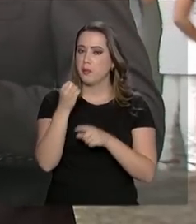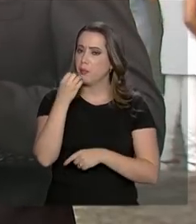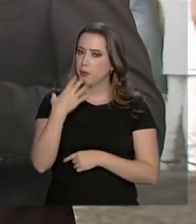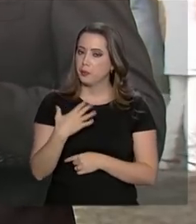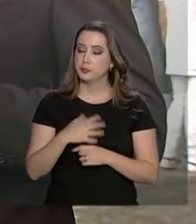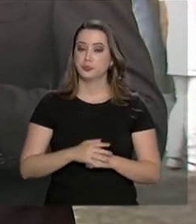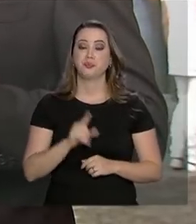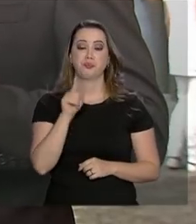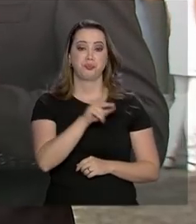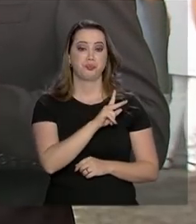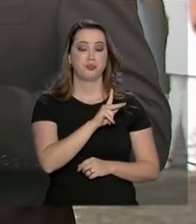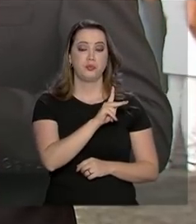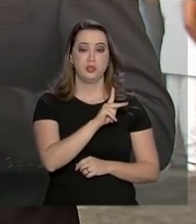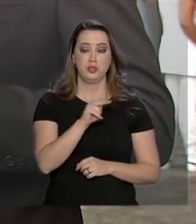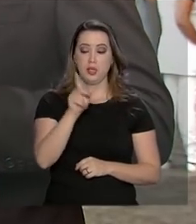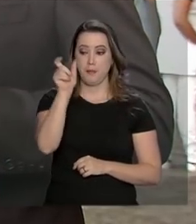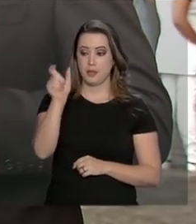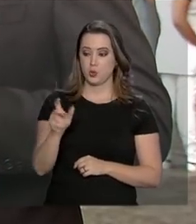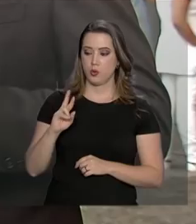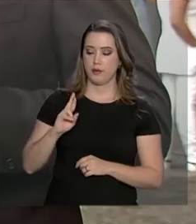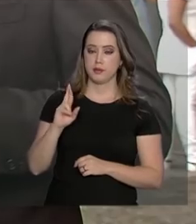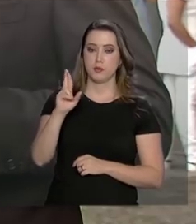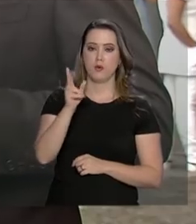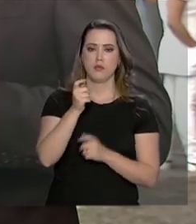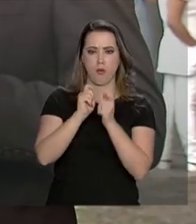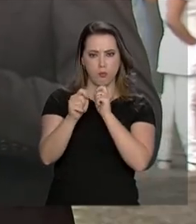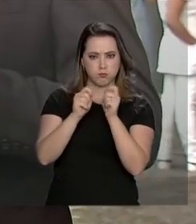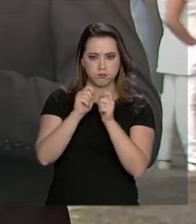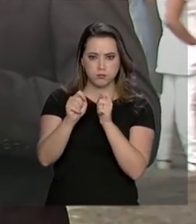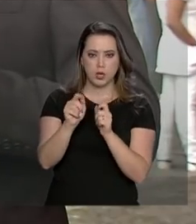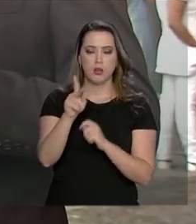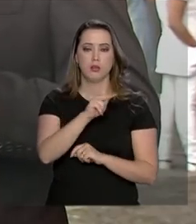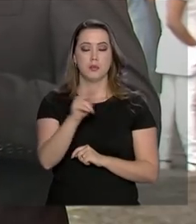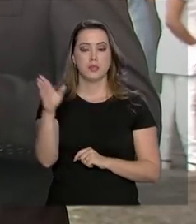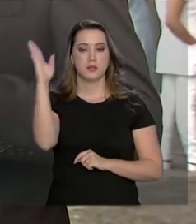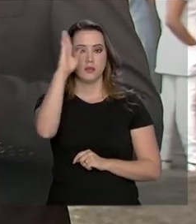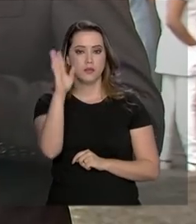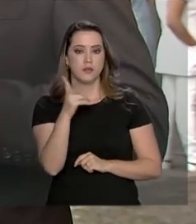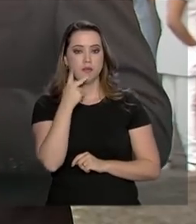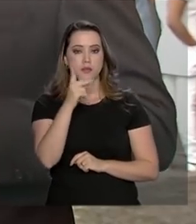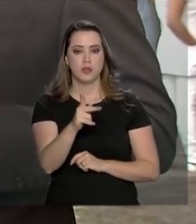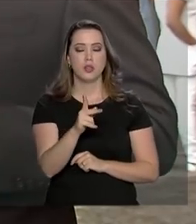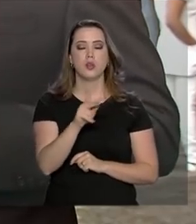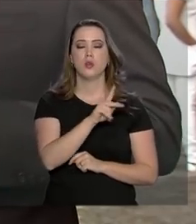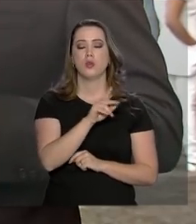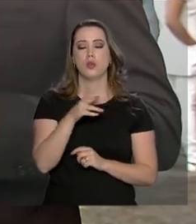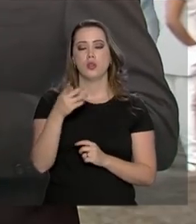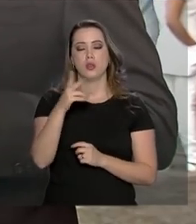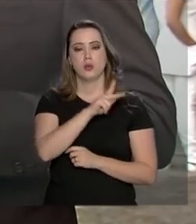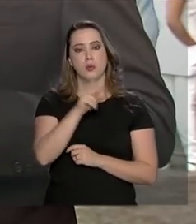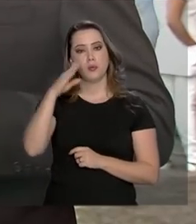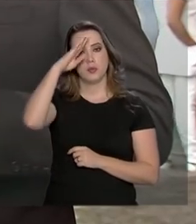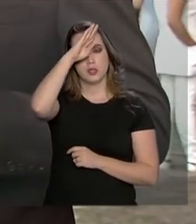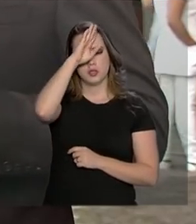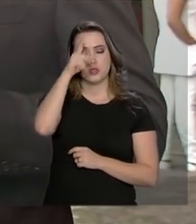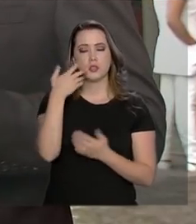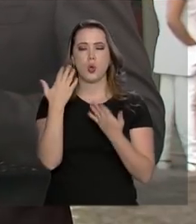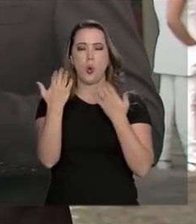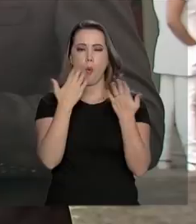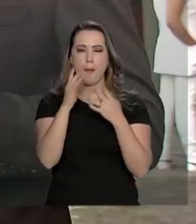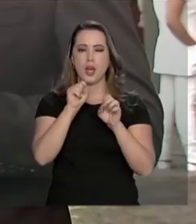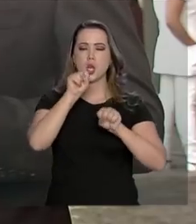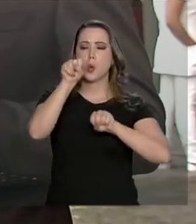pelo porta-voz da Presidência da República, Otávio Rego Barros, Jair Bolsonaro movimentou-se na própria cama, pedalando uma espécie